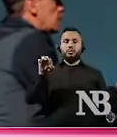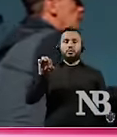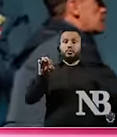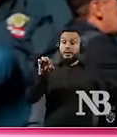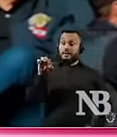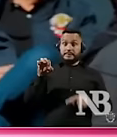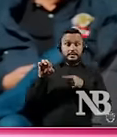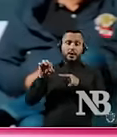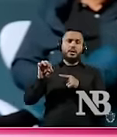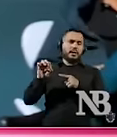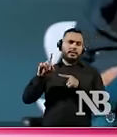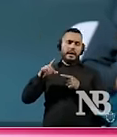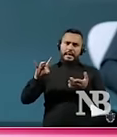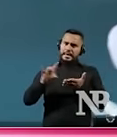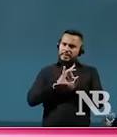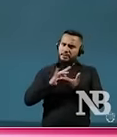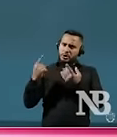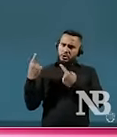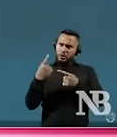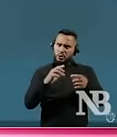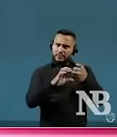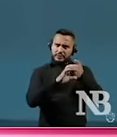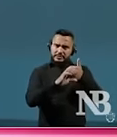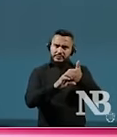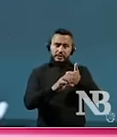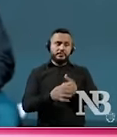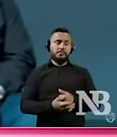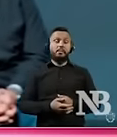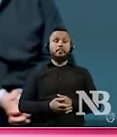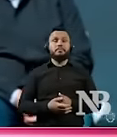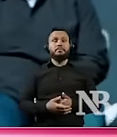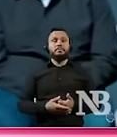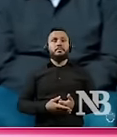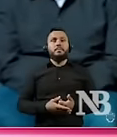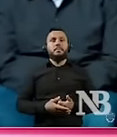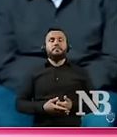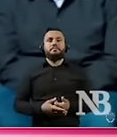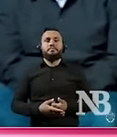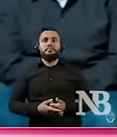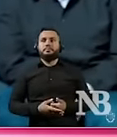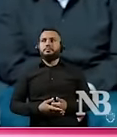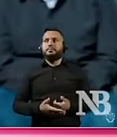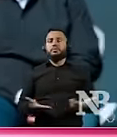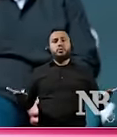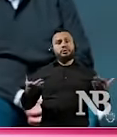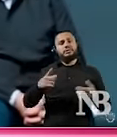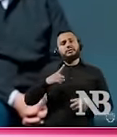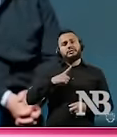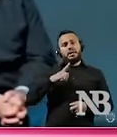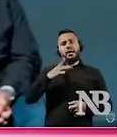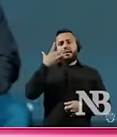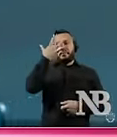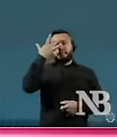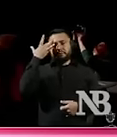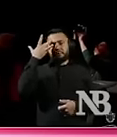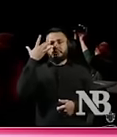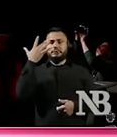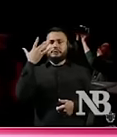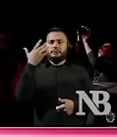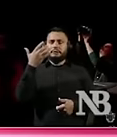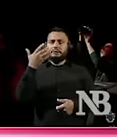inimigo dos cristãos, ele não somente perseguia. Hoje nós temos pessoas, não sabemos, não preciso falar o nome, que